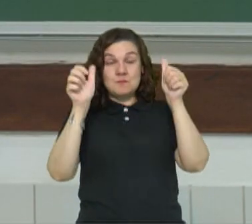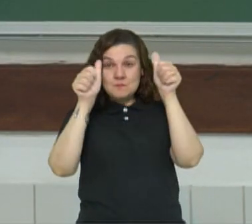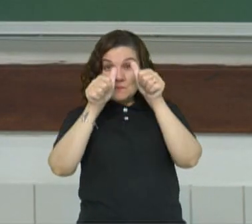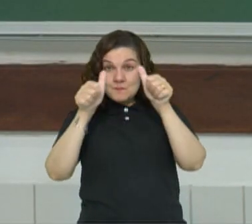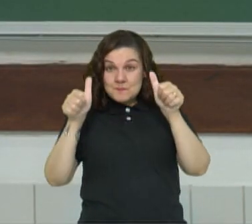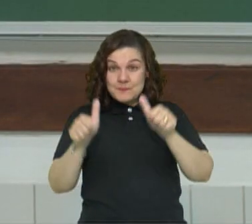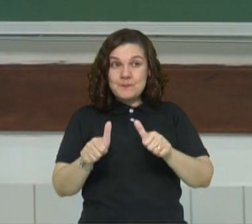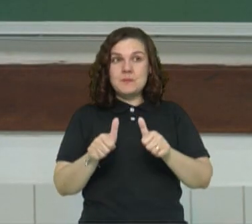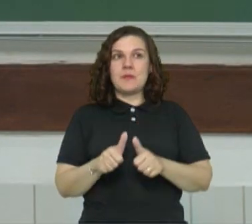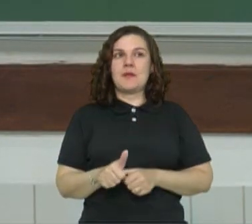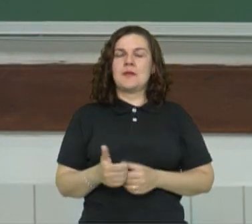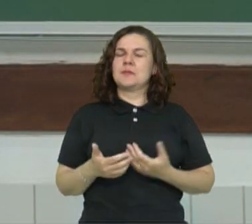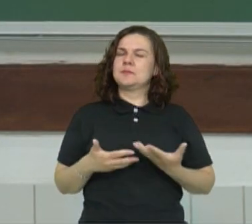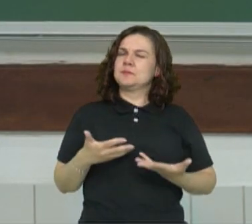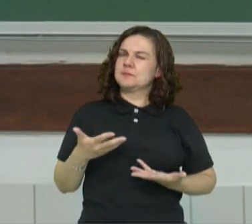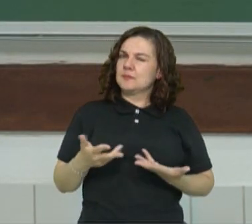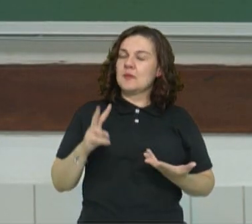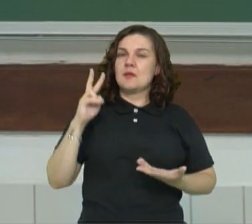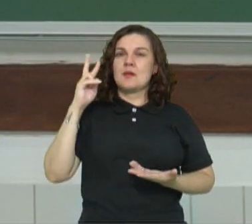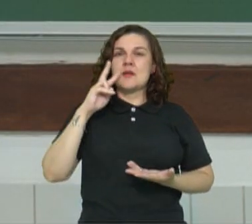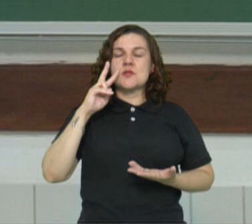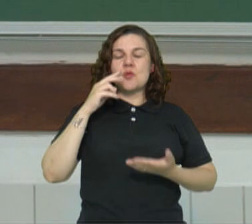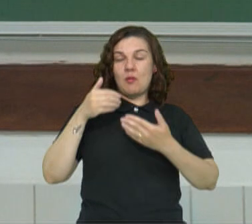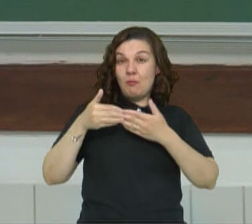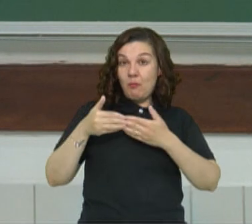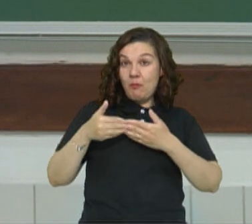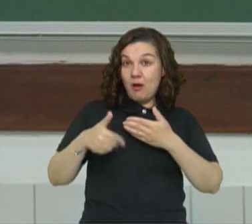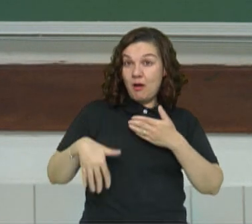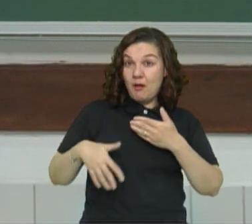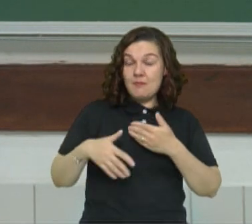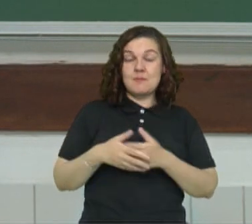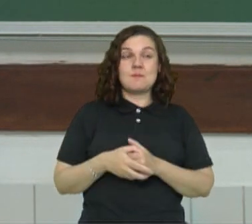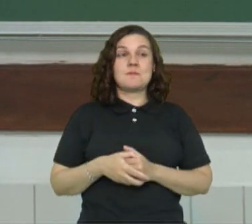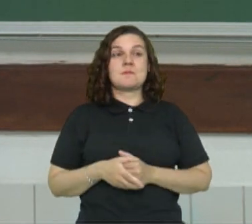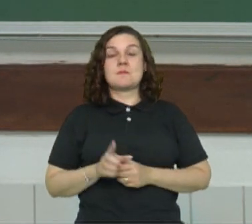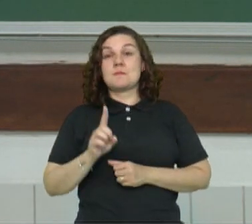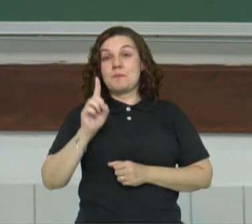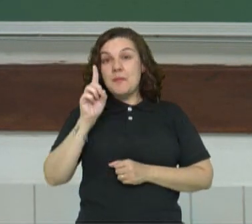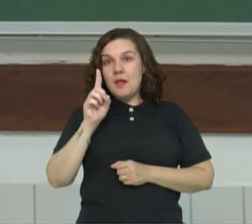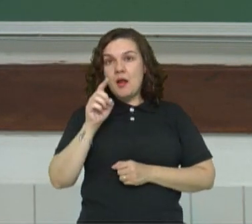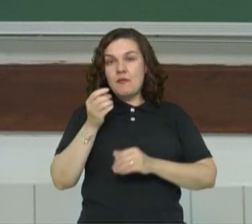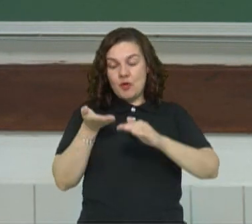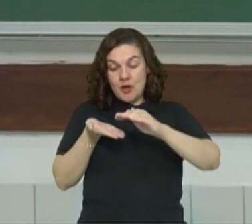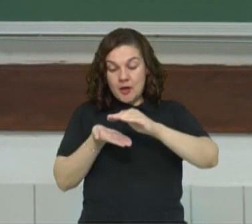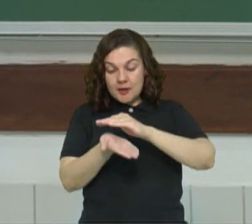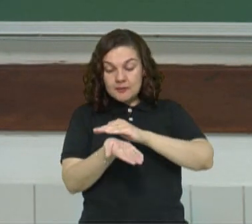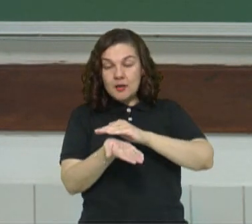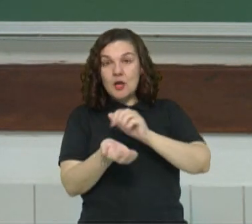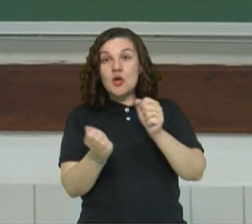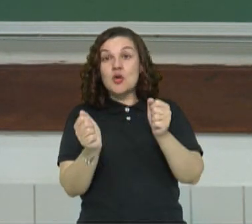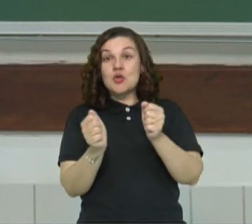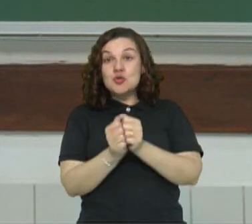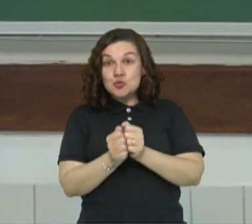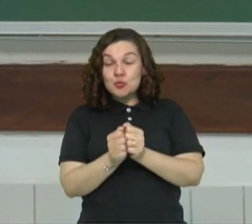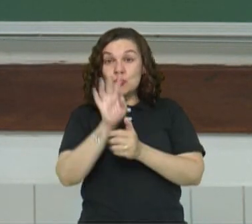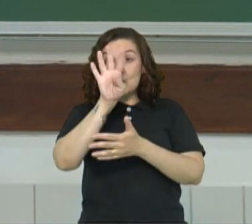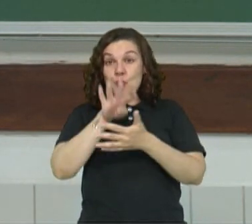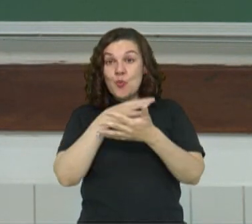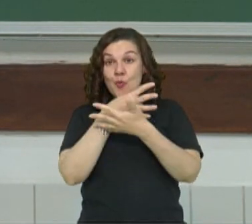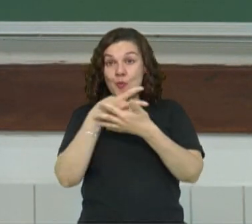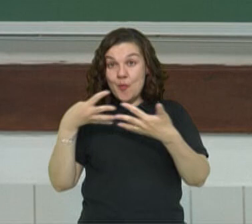ela tem uma história muito grande envolvida. Ela foi enterrada junto com o calendário